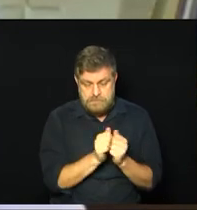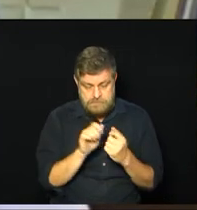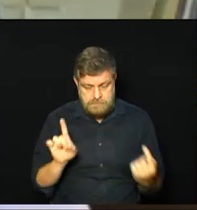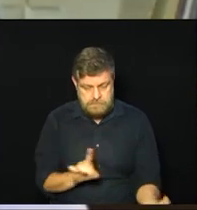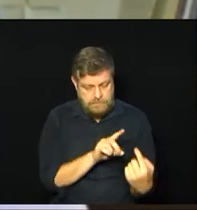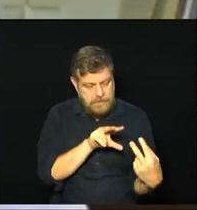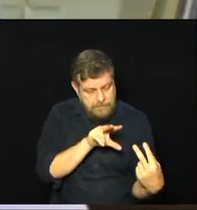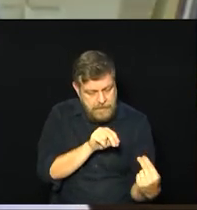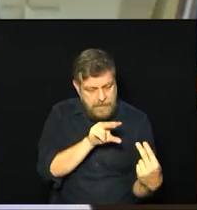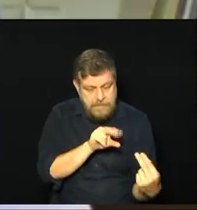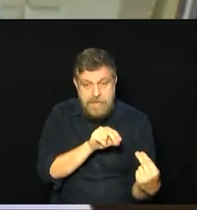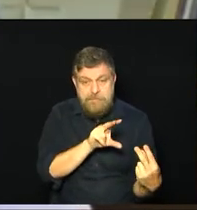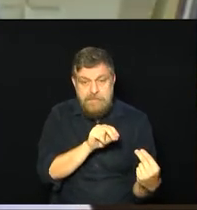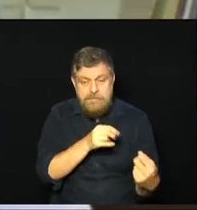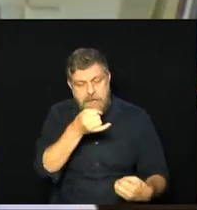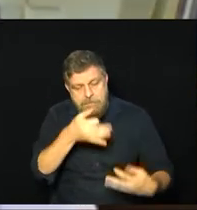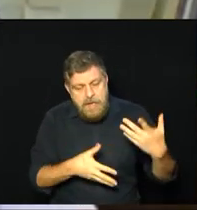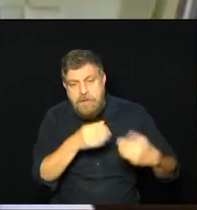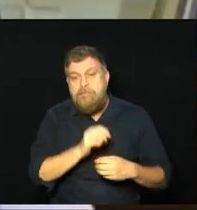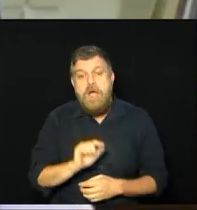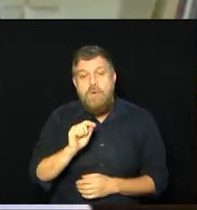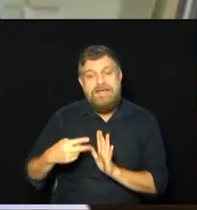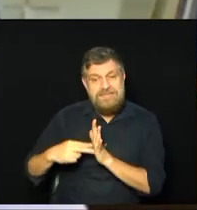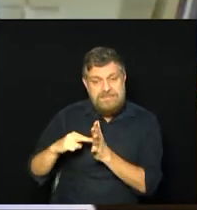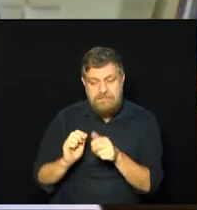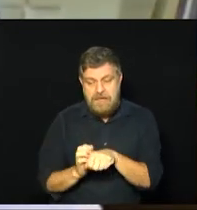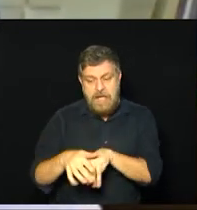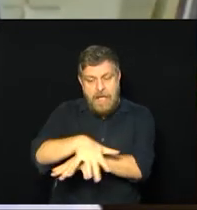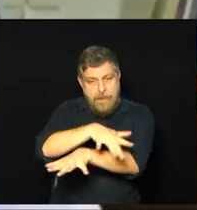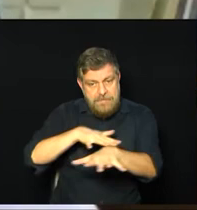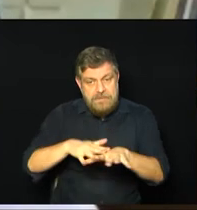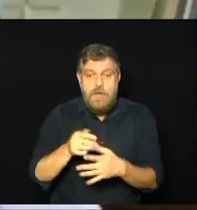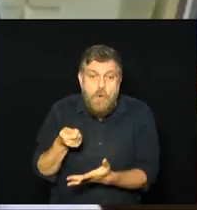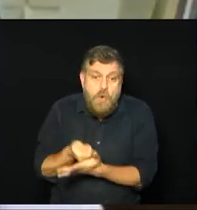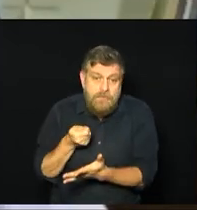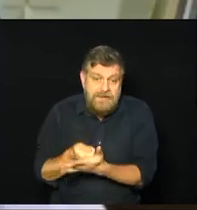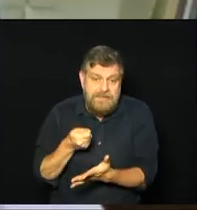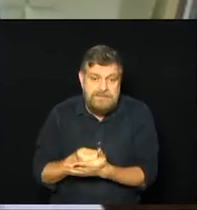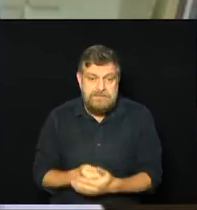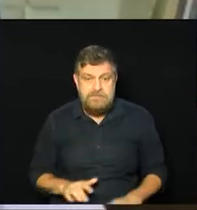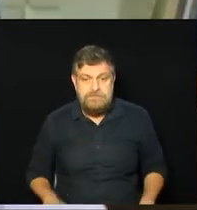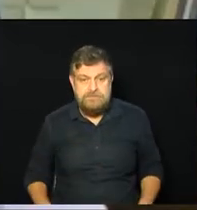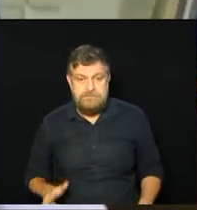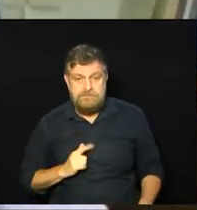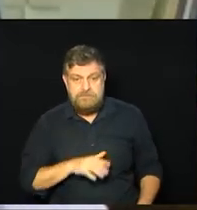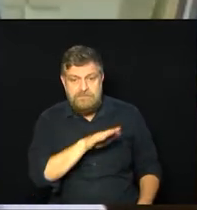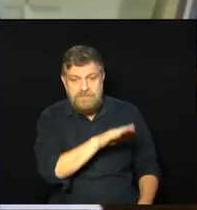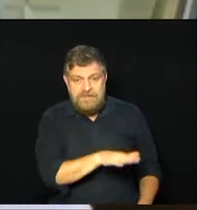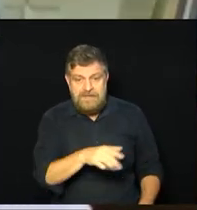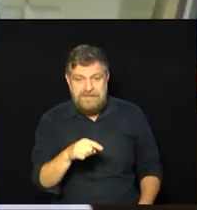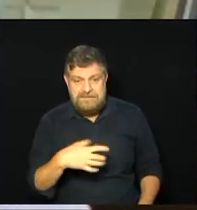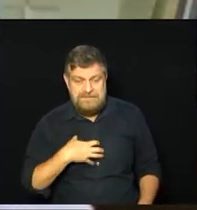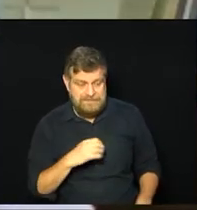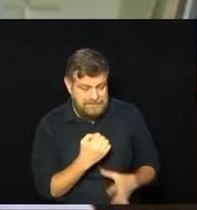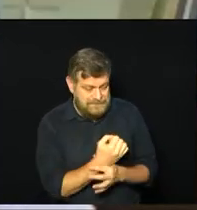explicarem do que se trata. Quer dizer, falar da pandemia era uma obrigação, mas não para a criança se sentir insegura